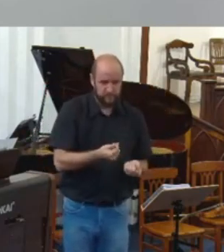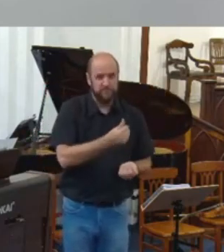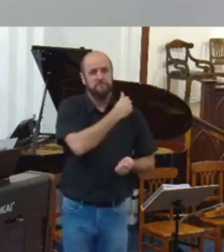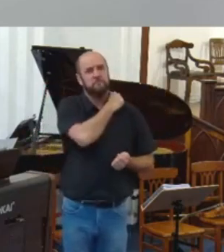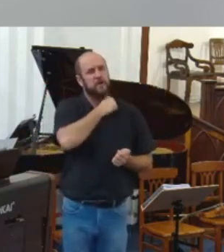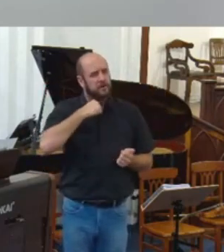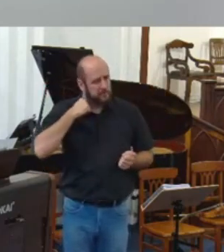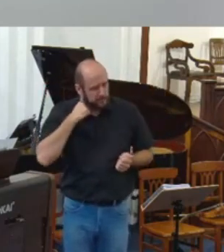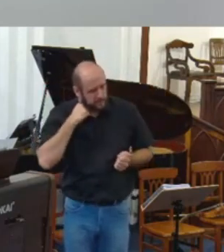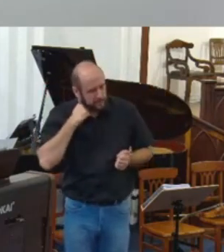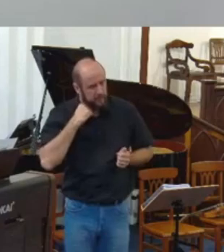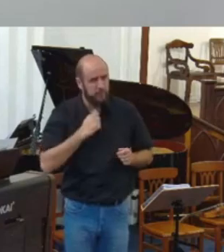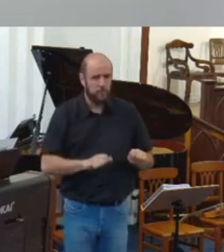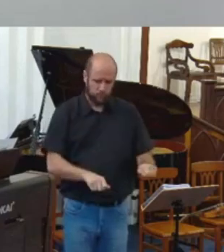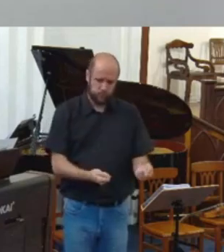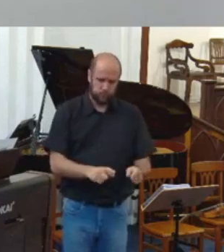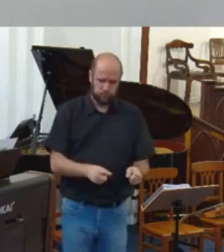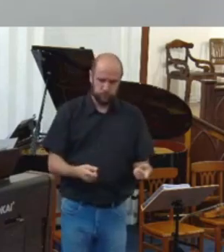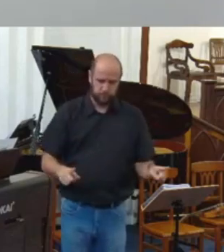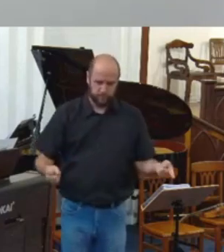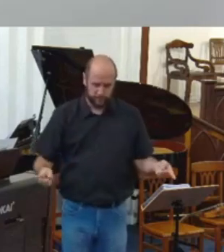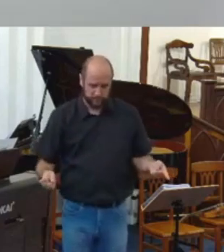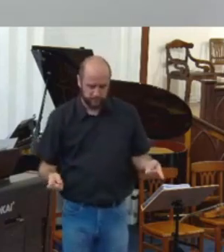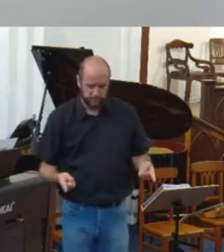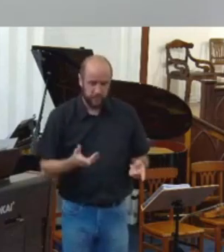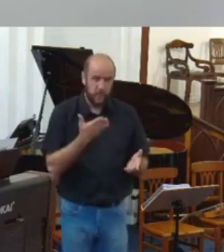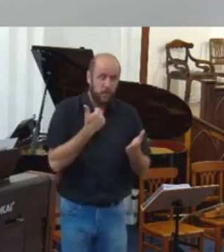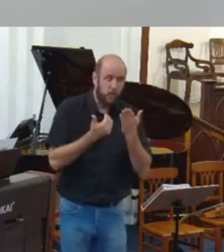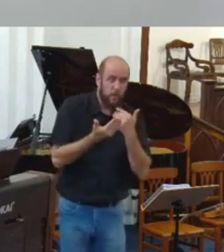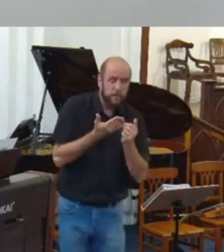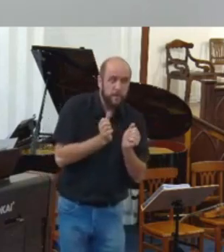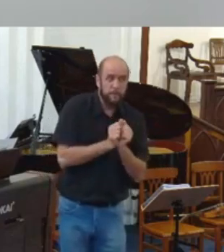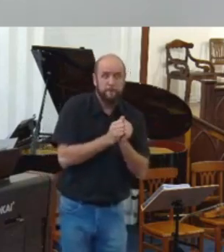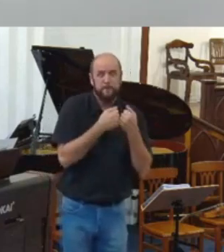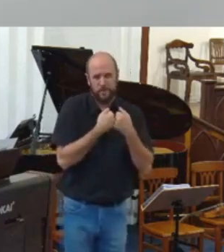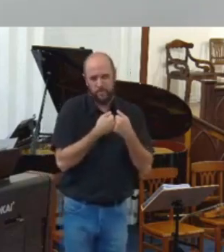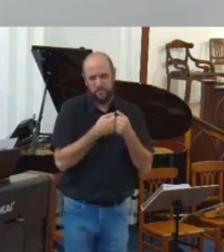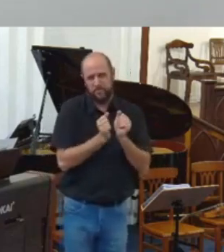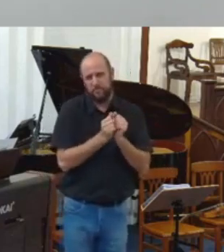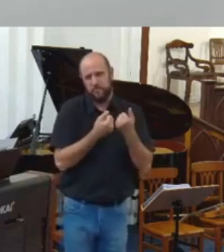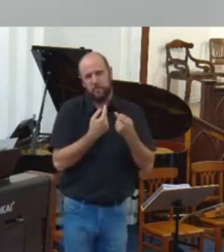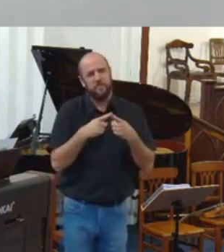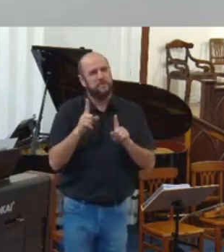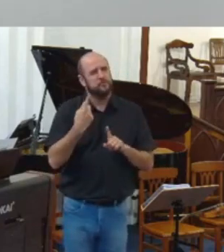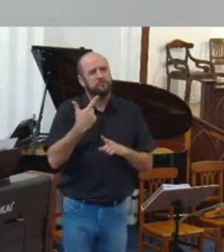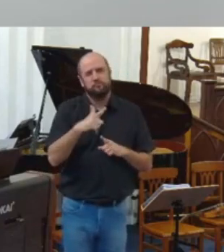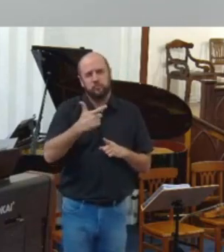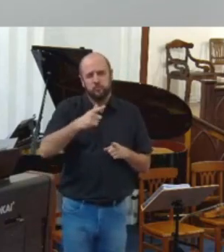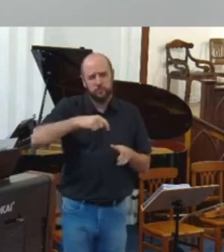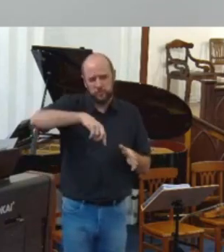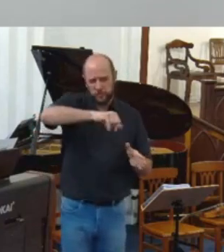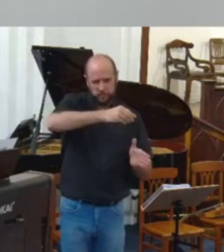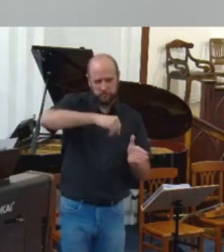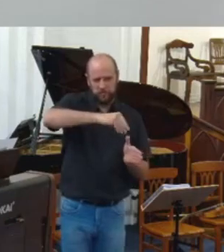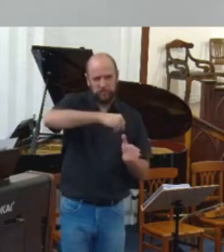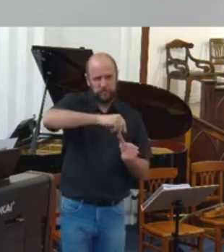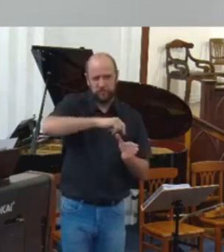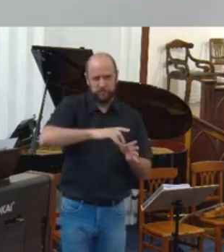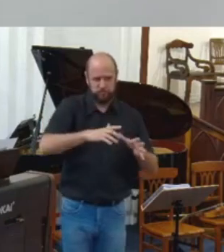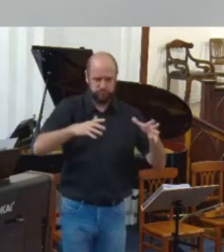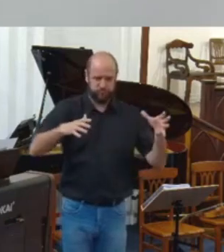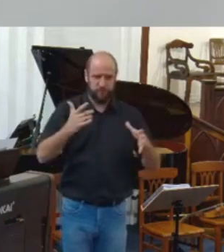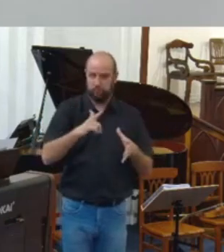esse cordeirinho, comia-se pães, mas pão sem fermento, porque era para demonstrar que eles tinham saído